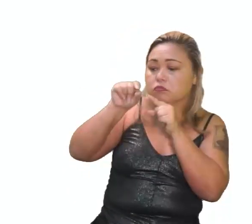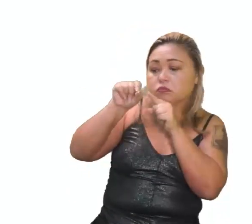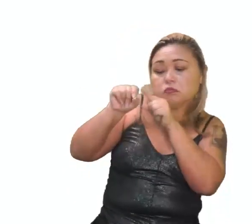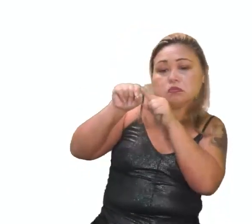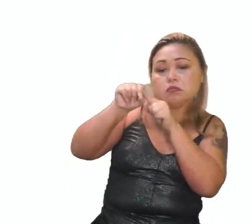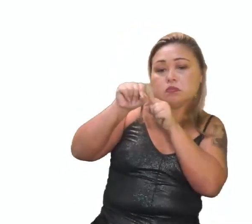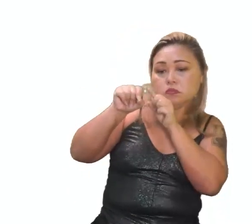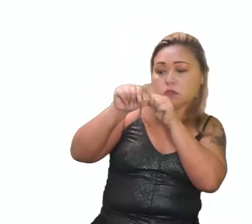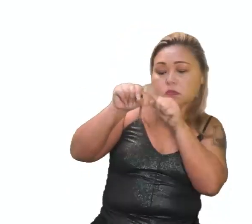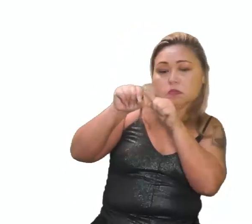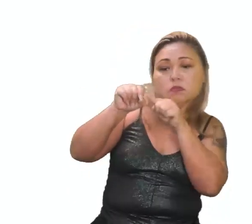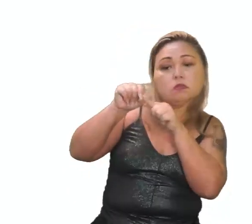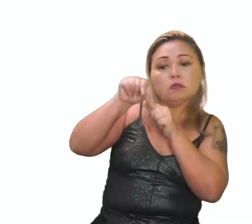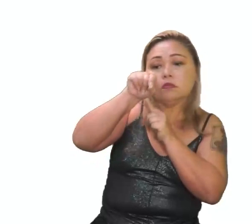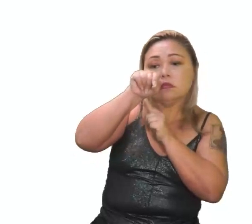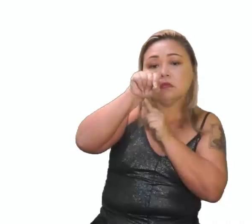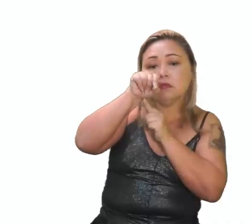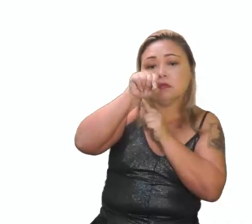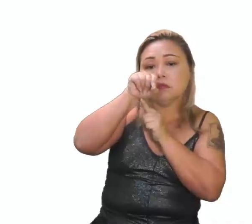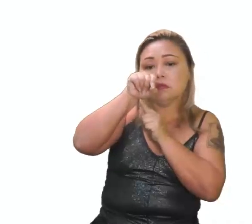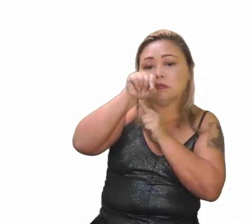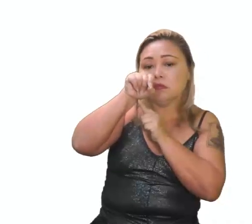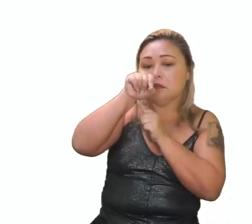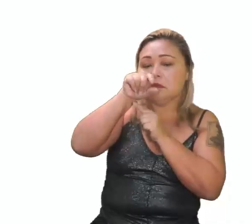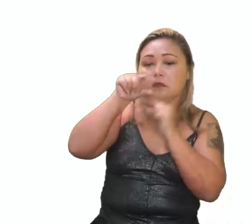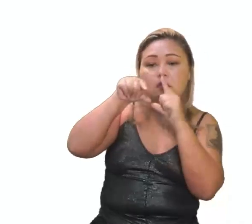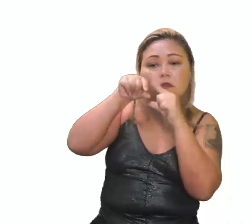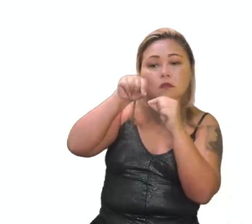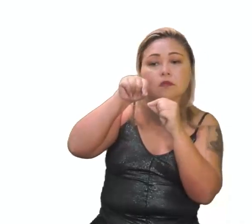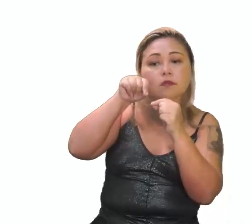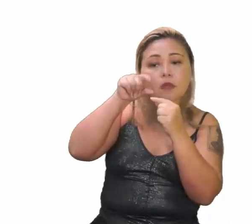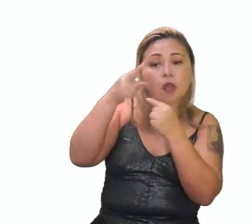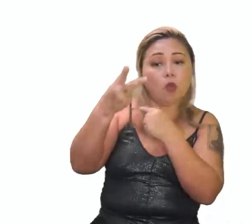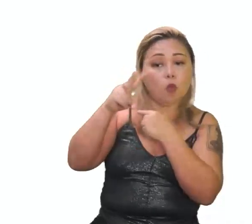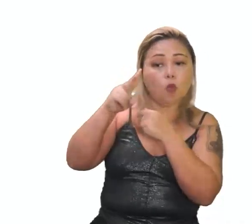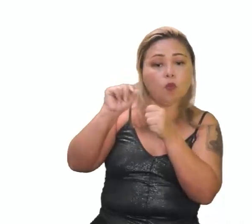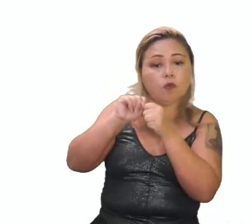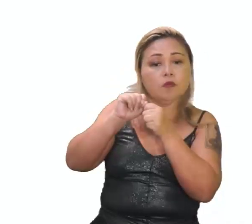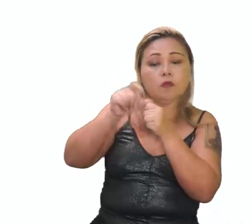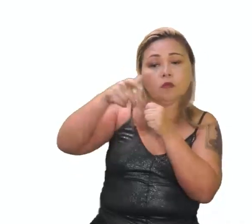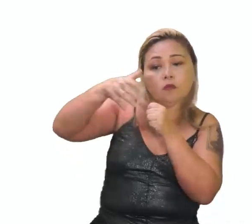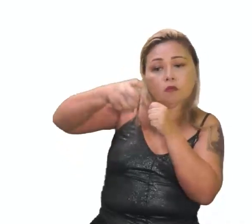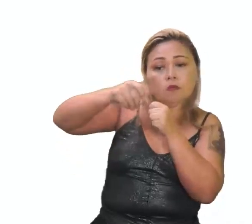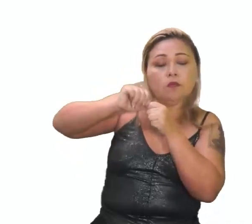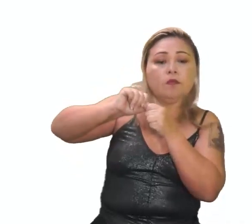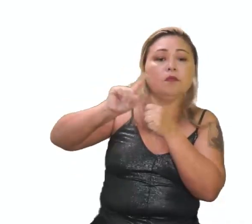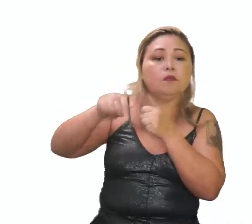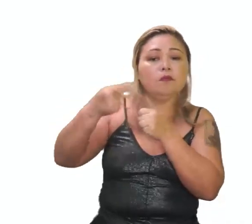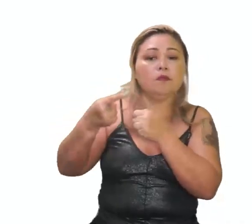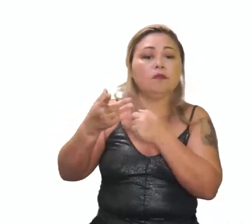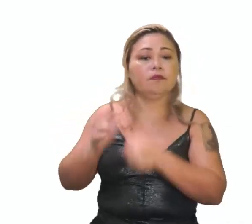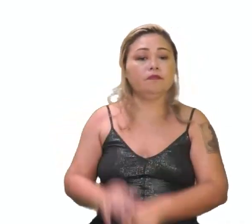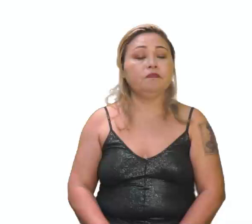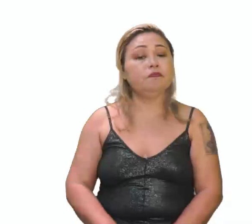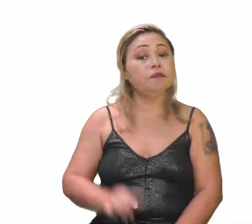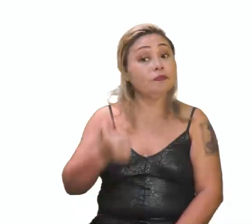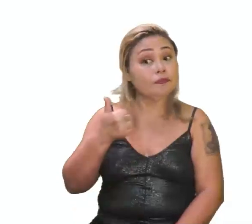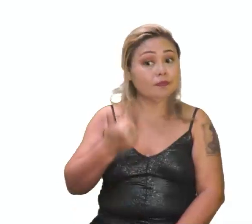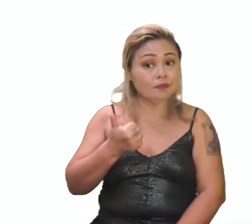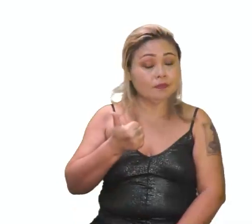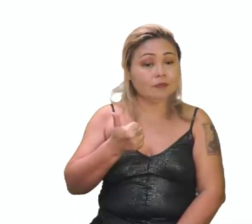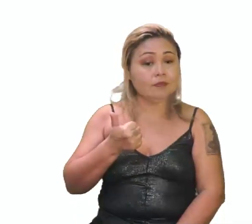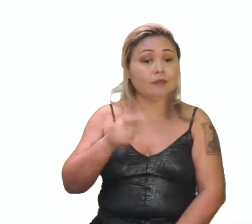parte central aqui e aqui, ó. Né? Pode ter duas situações, quebra na ponta ou quebra mais pro meio,